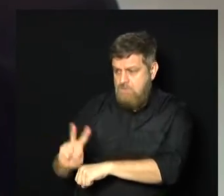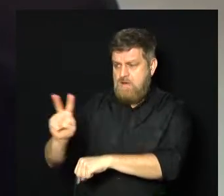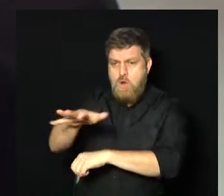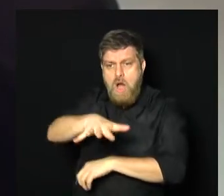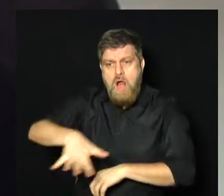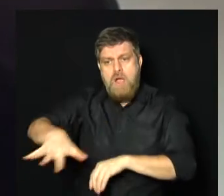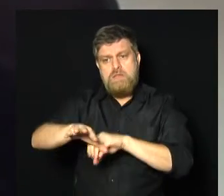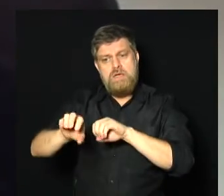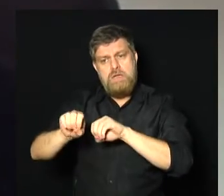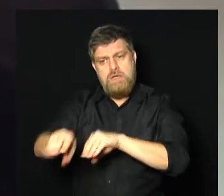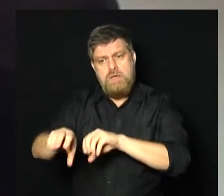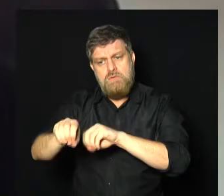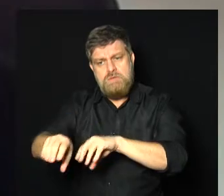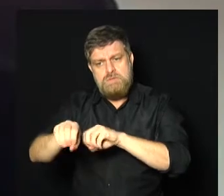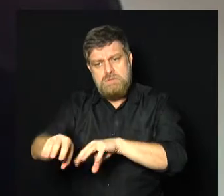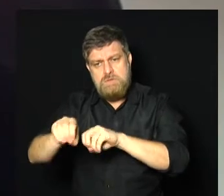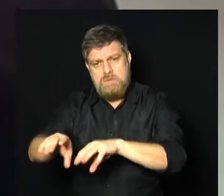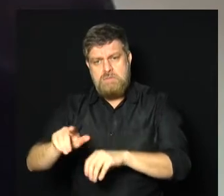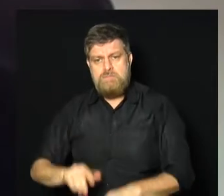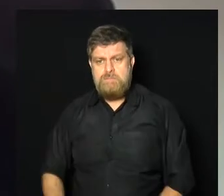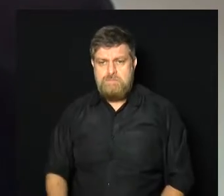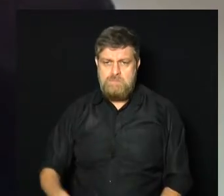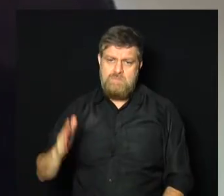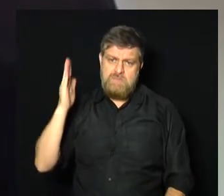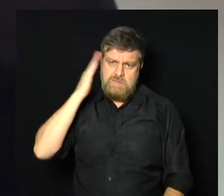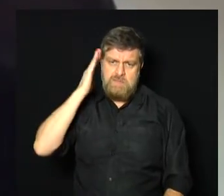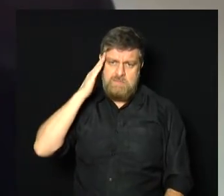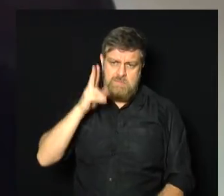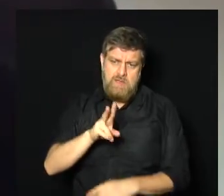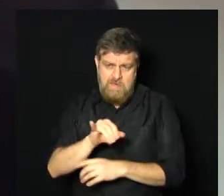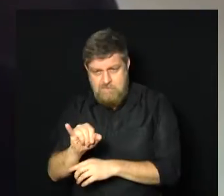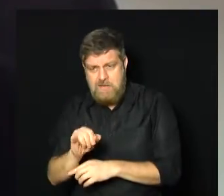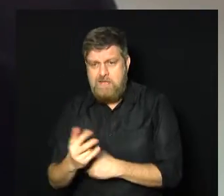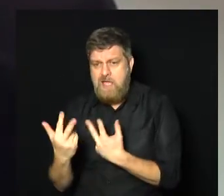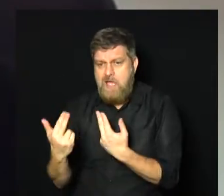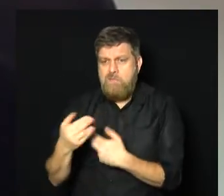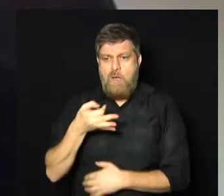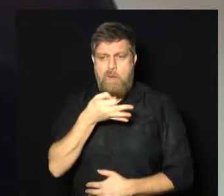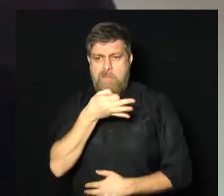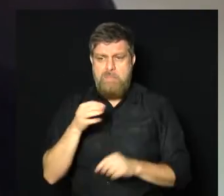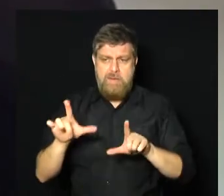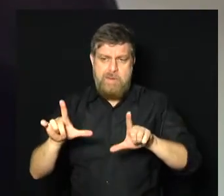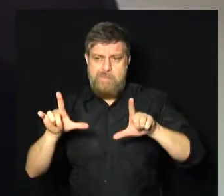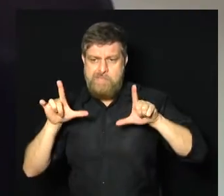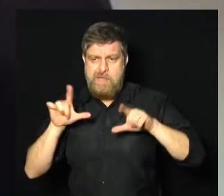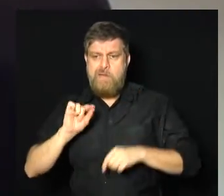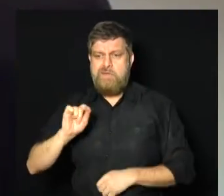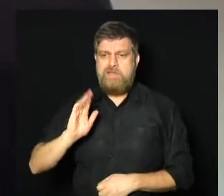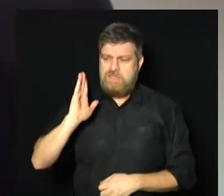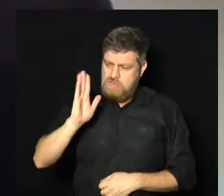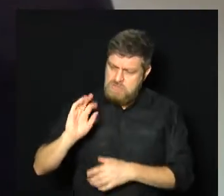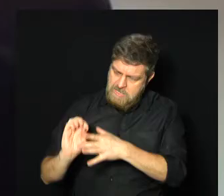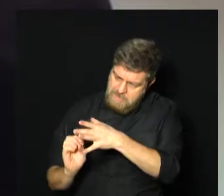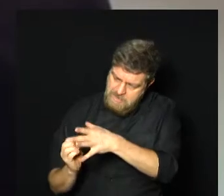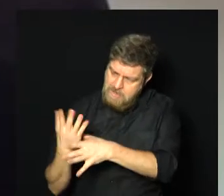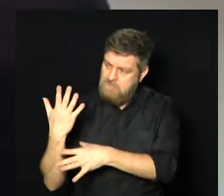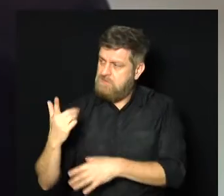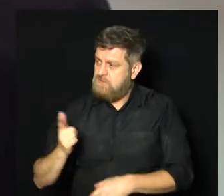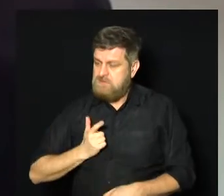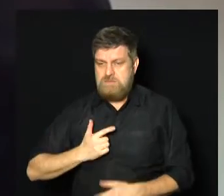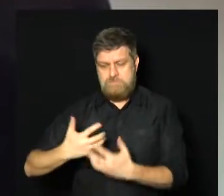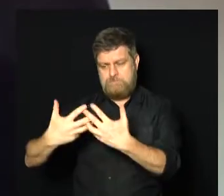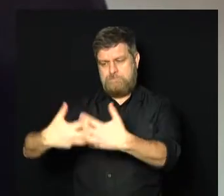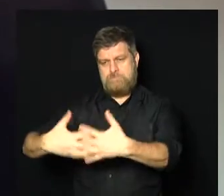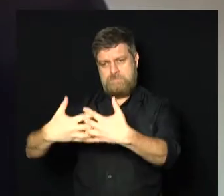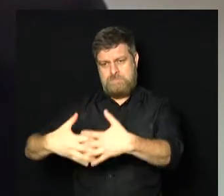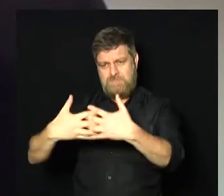educacional que vai, né, como a Maria Emília colocou, do ponto de vista do que já acontece, já é realizado,